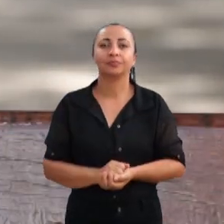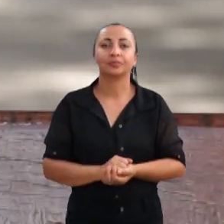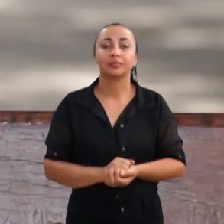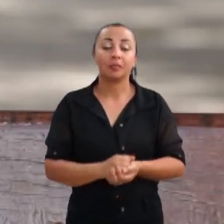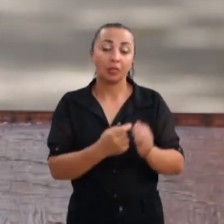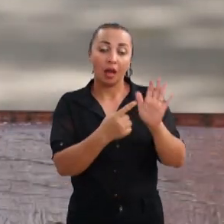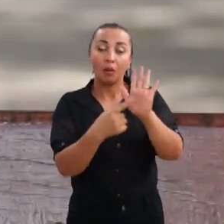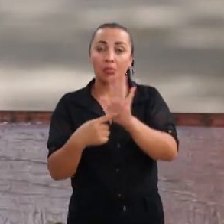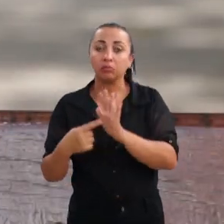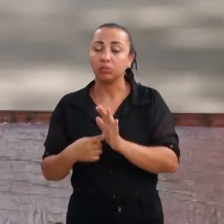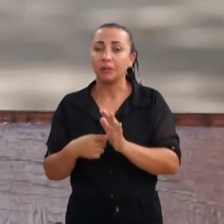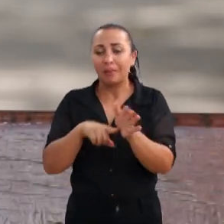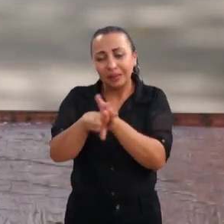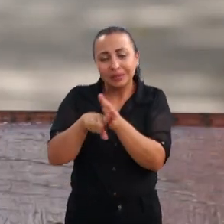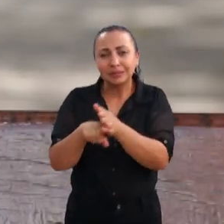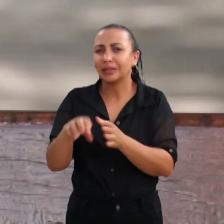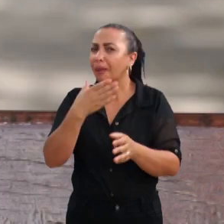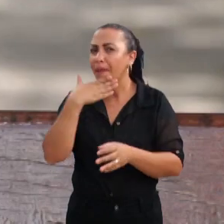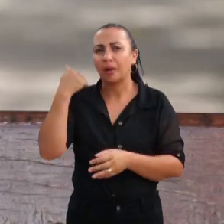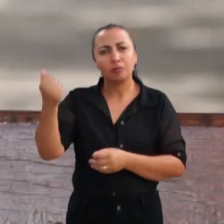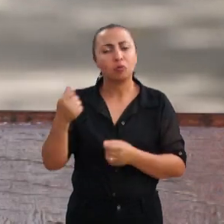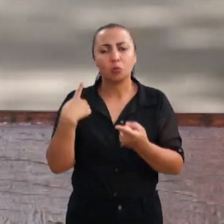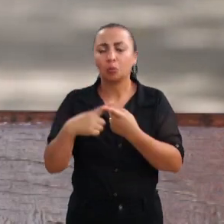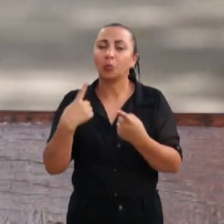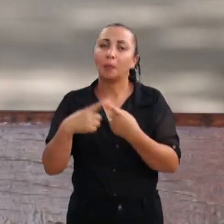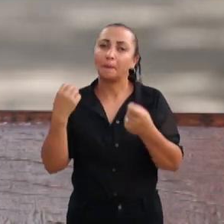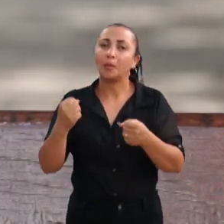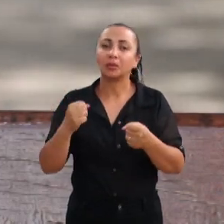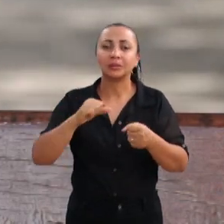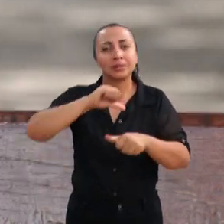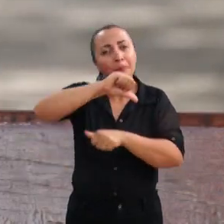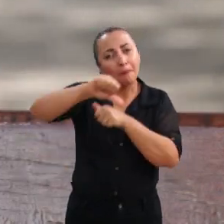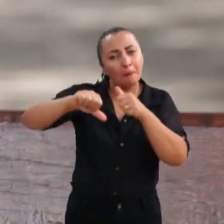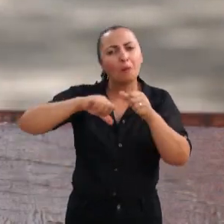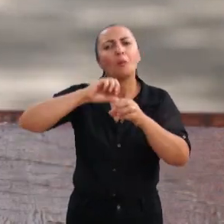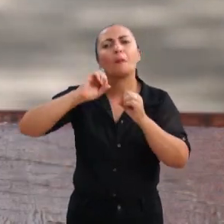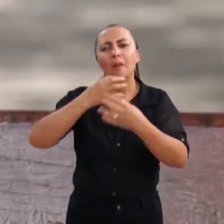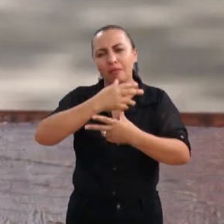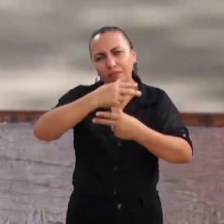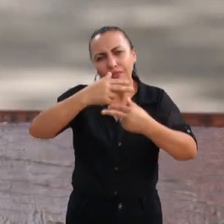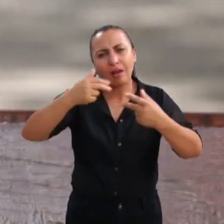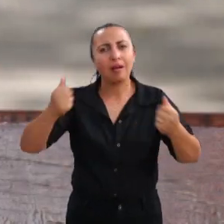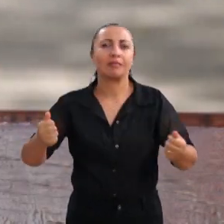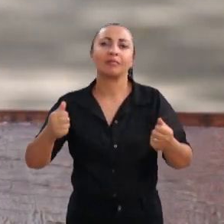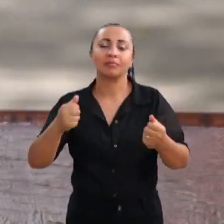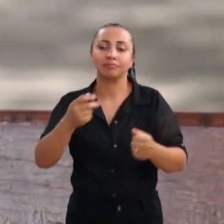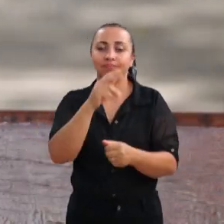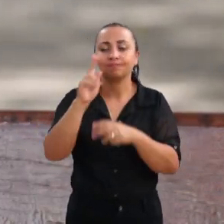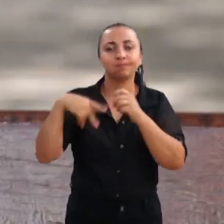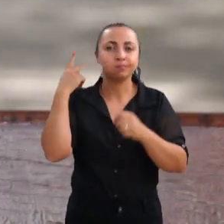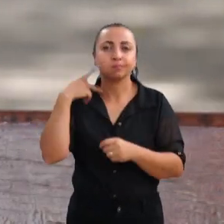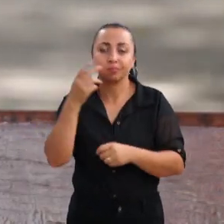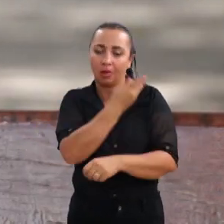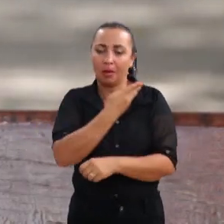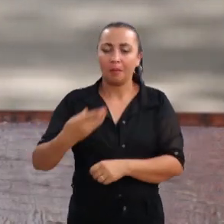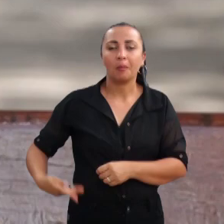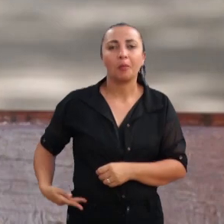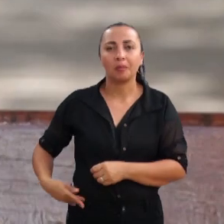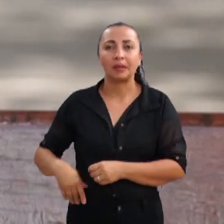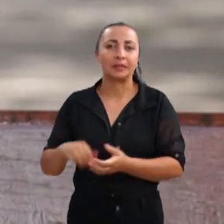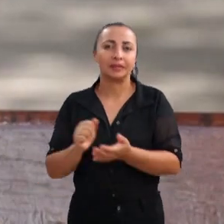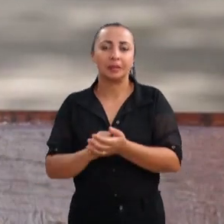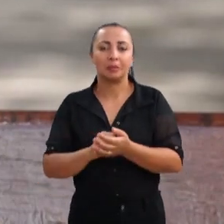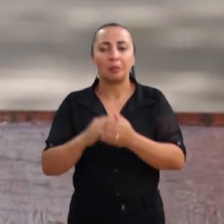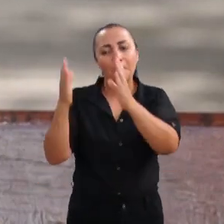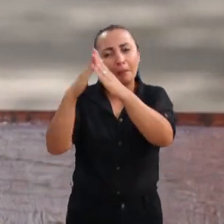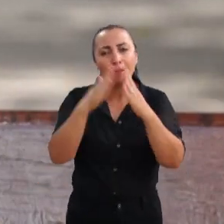é fantástico, porque ele pode ser replicado pela política pública, né? Um indicador de mobilidade de Fortaleza, né?